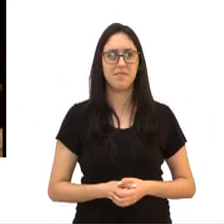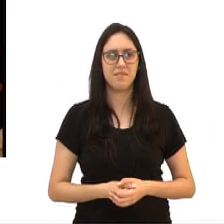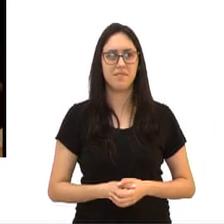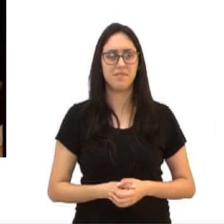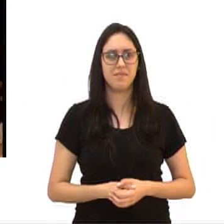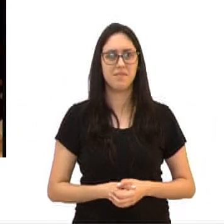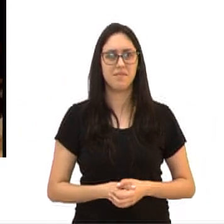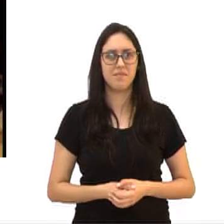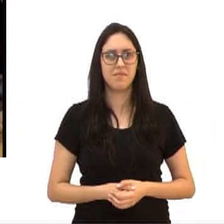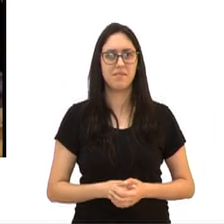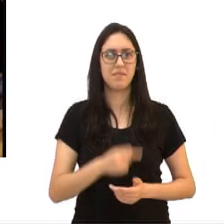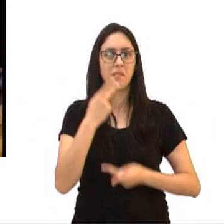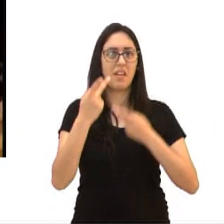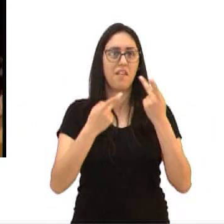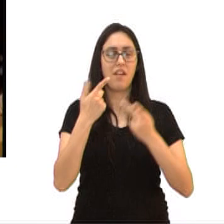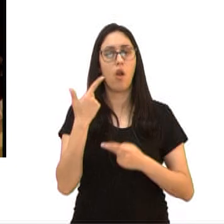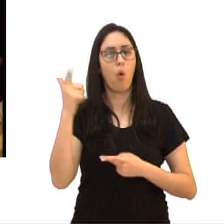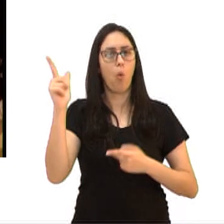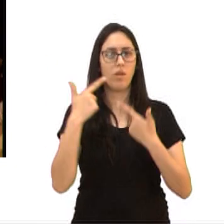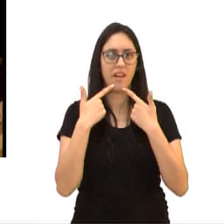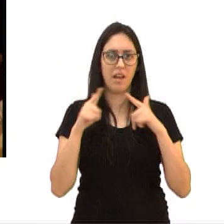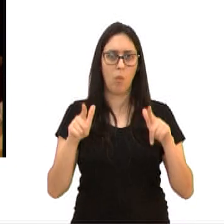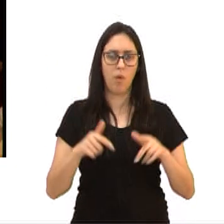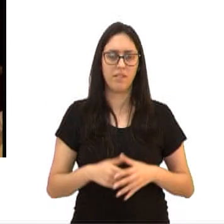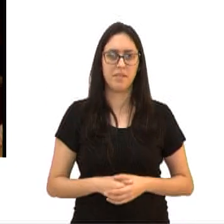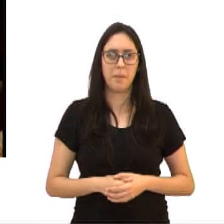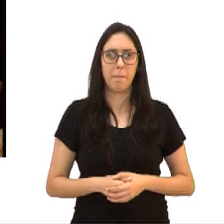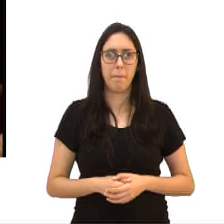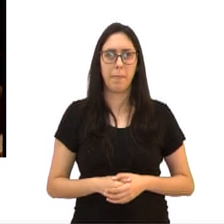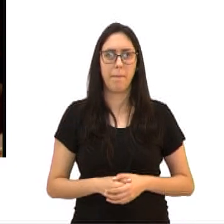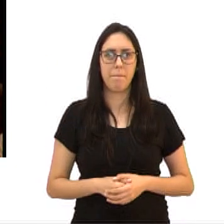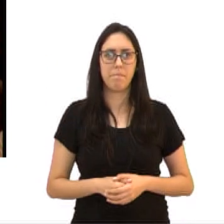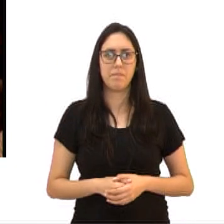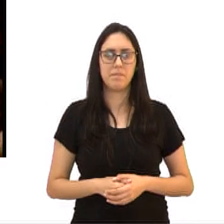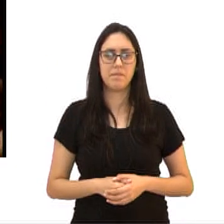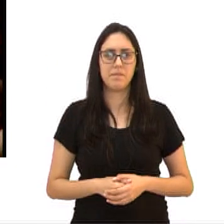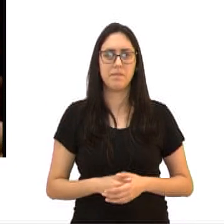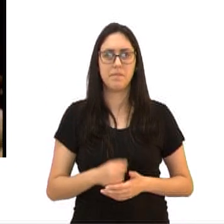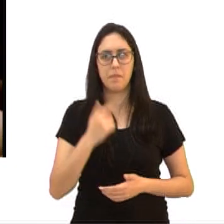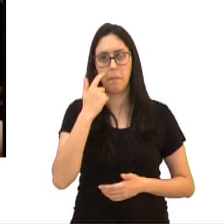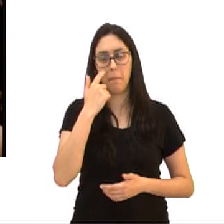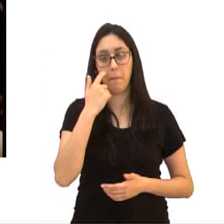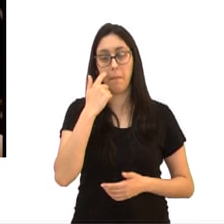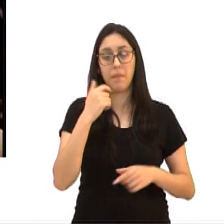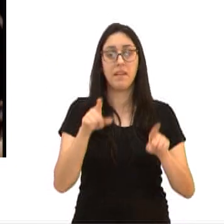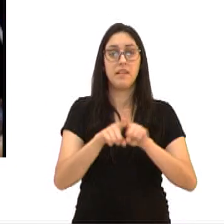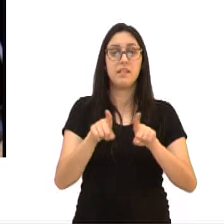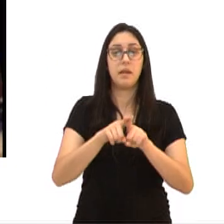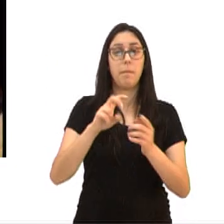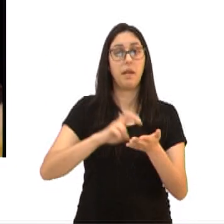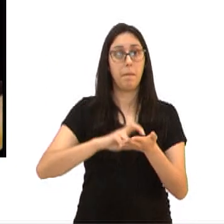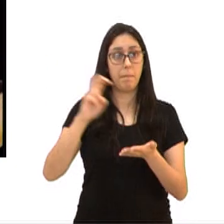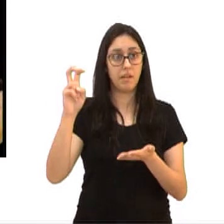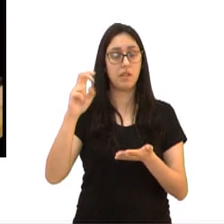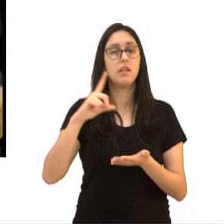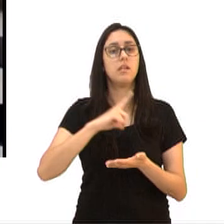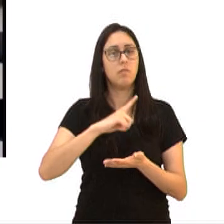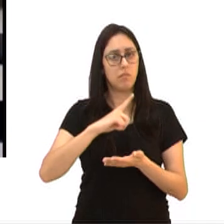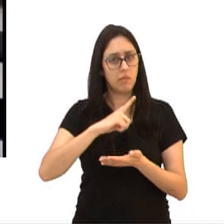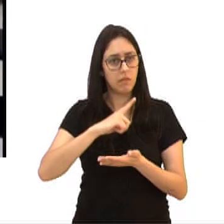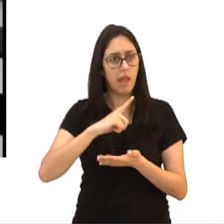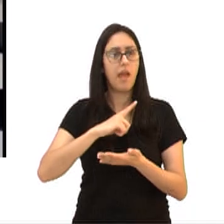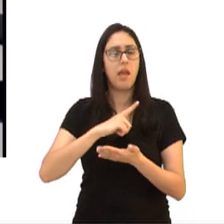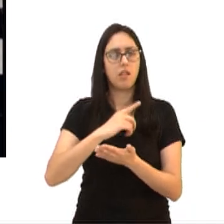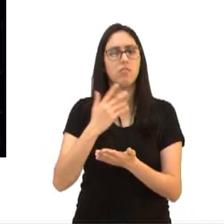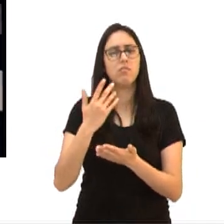do Srimad Bhagavatam, canto 3, capítulo 28. Na parte da manhã, temos uma aula do Bhagavatam, e à noite,